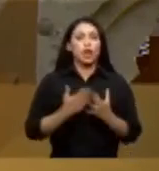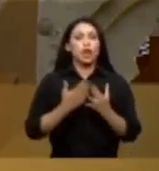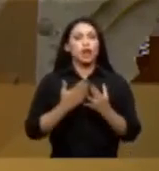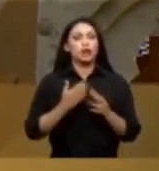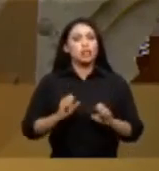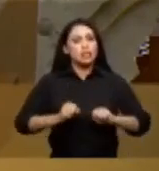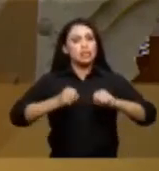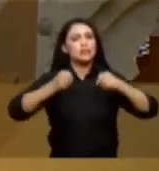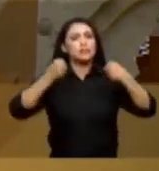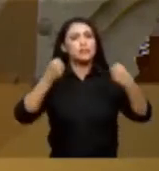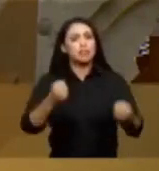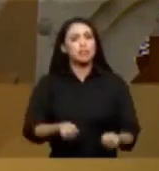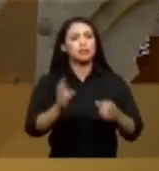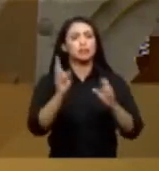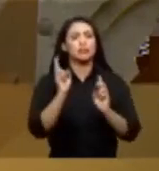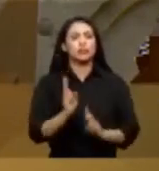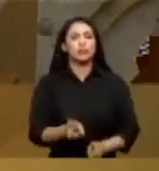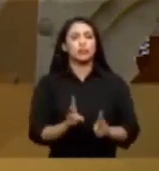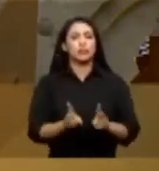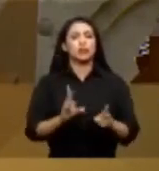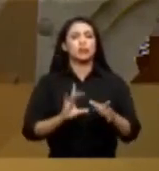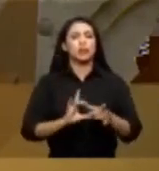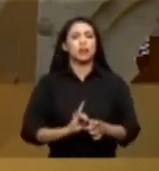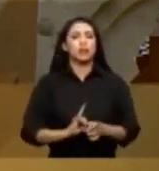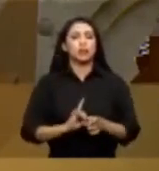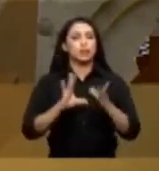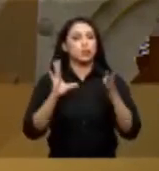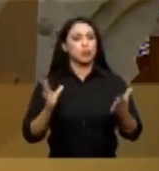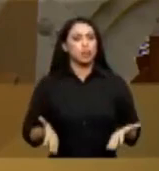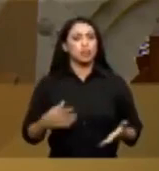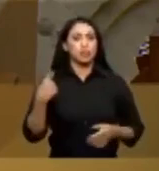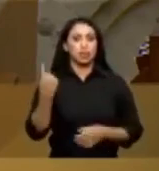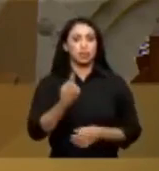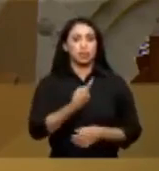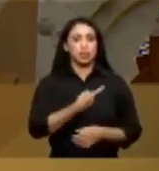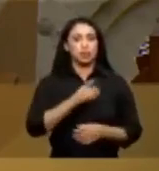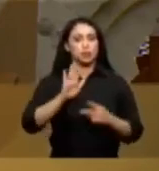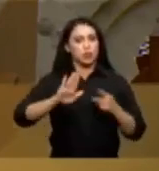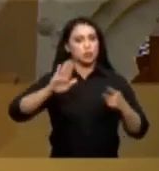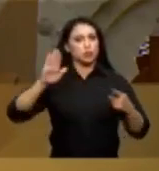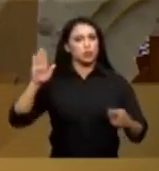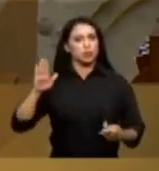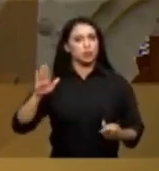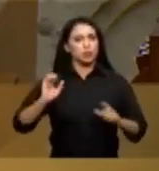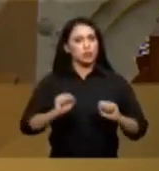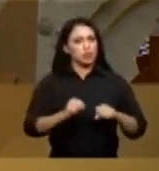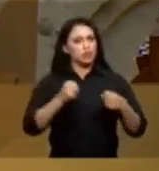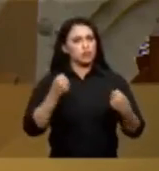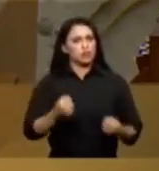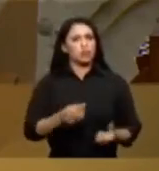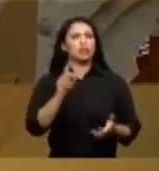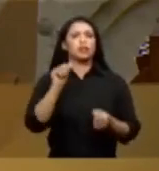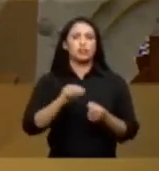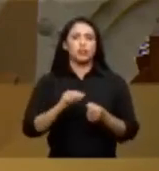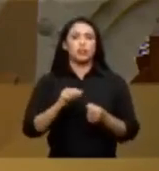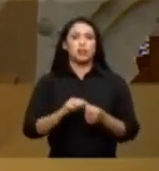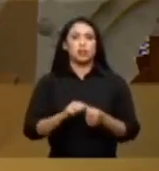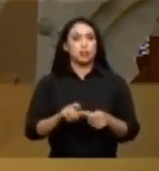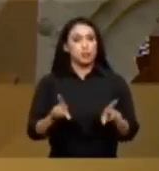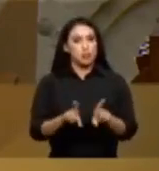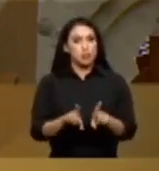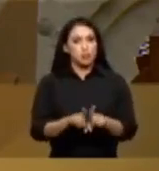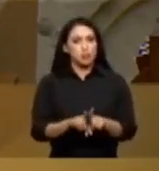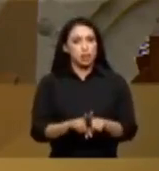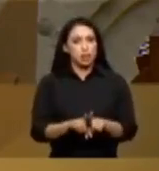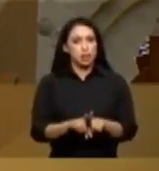democracia, que todos nós juramos honrar, defender, e assim o faremos. Também a incansável